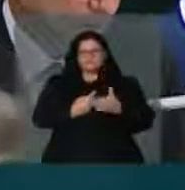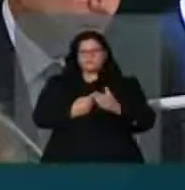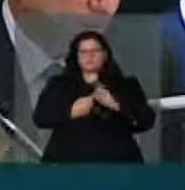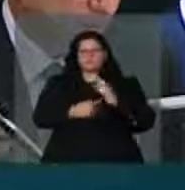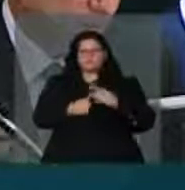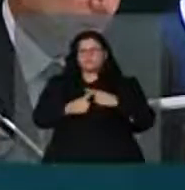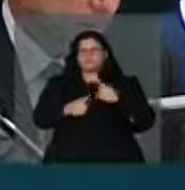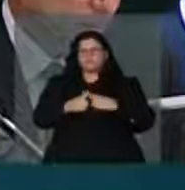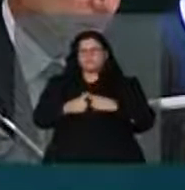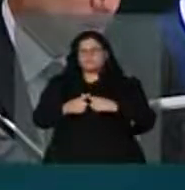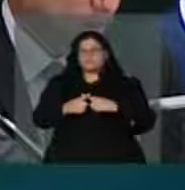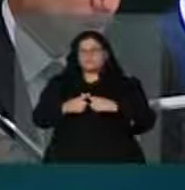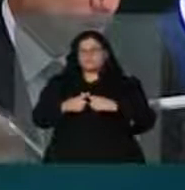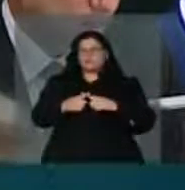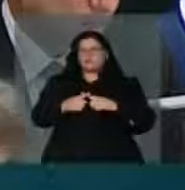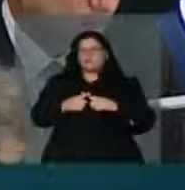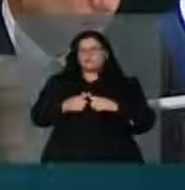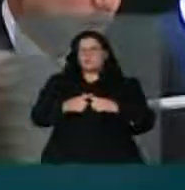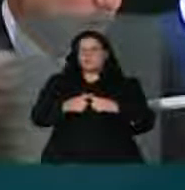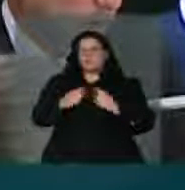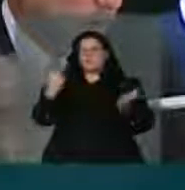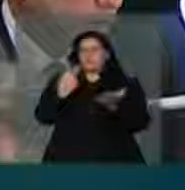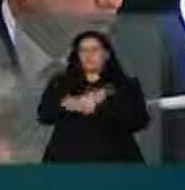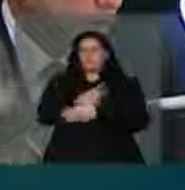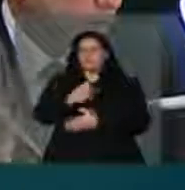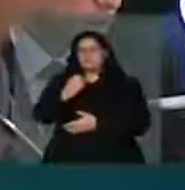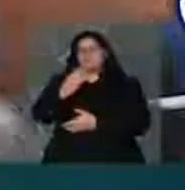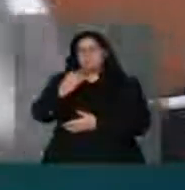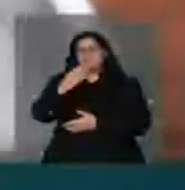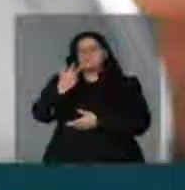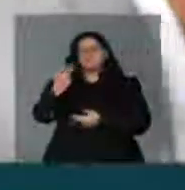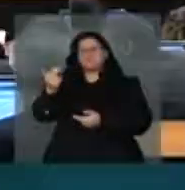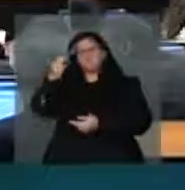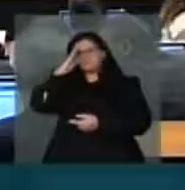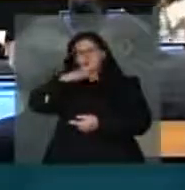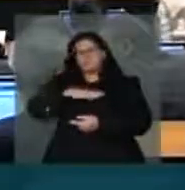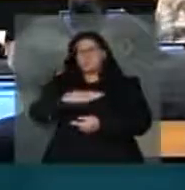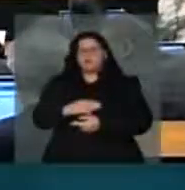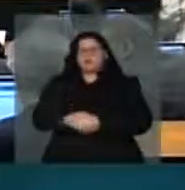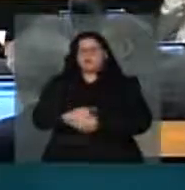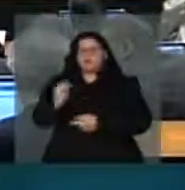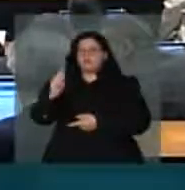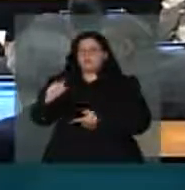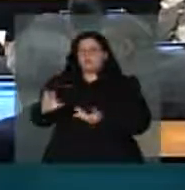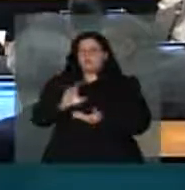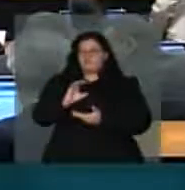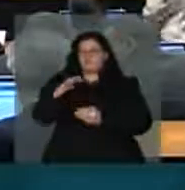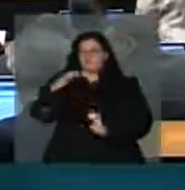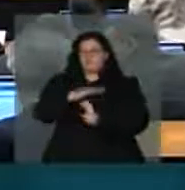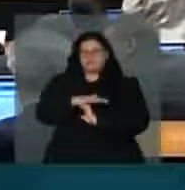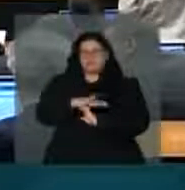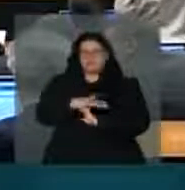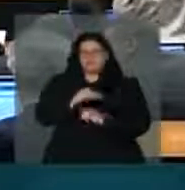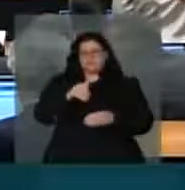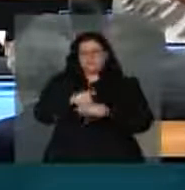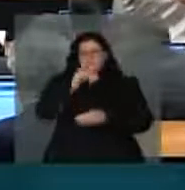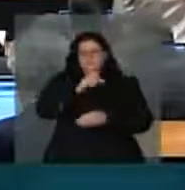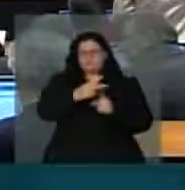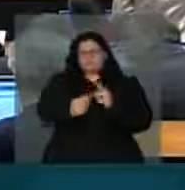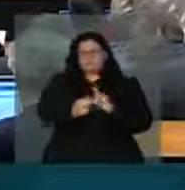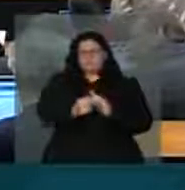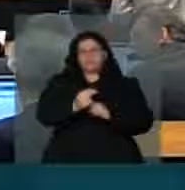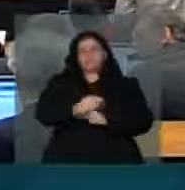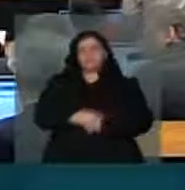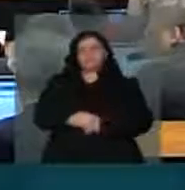é o fruto de todos os males, o financiamento empresarial, seguramente é fruto de muitos males. E, portanto, nós queremos dizer a Vossa Excelência que